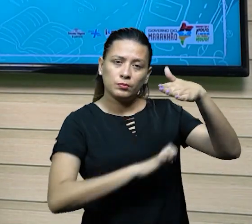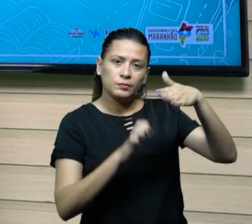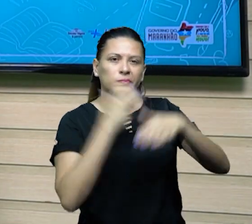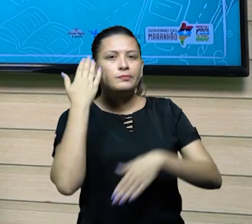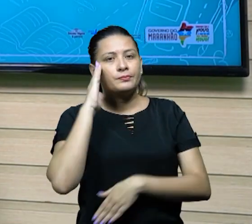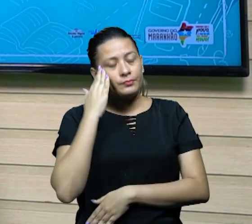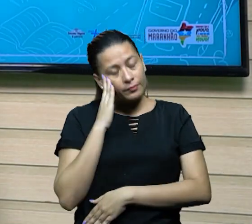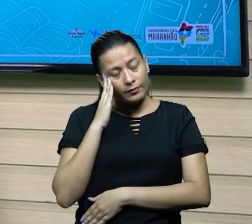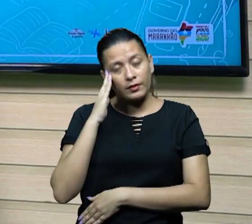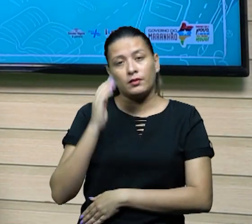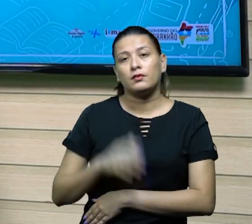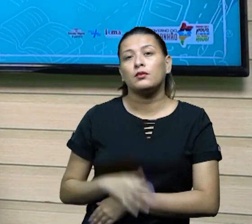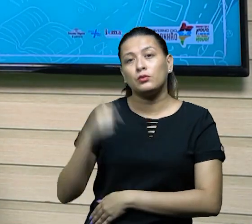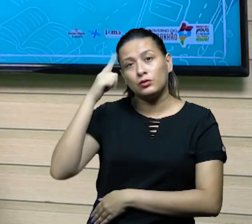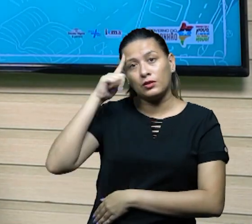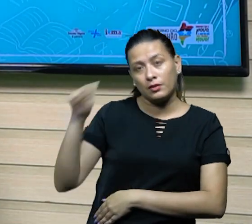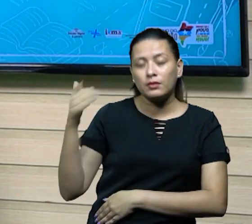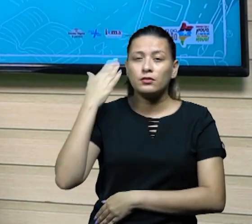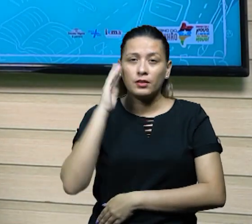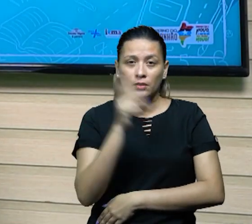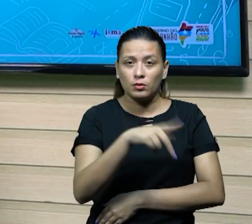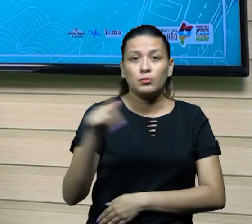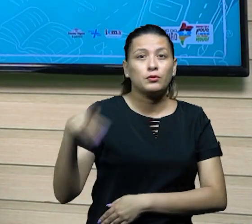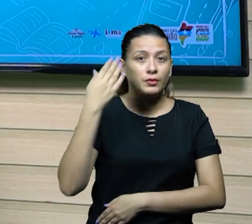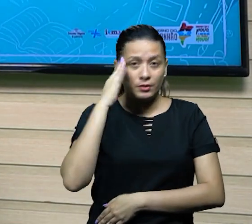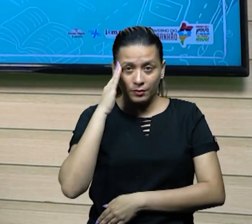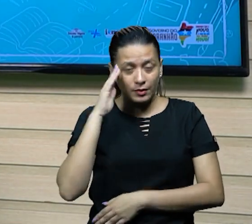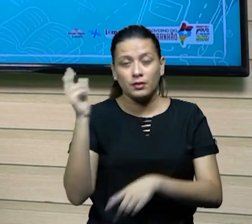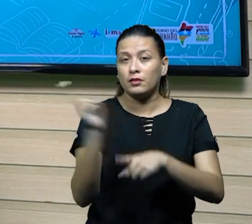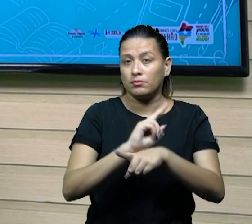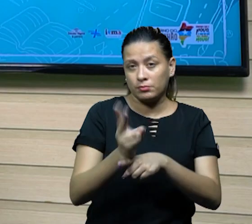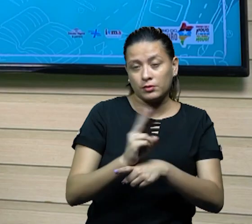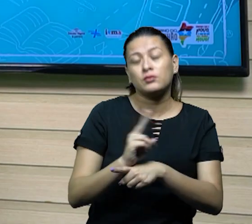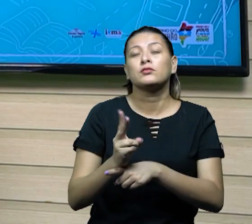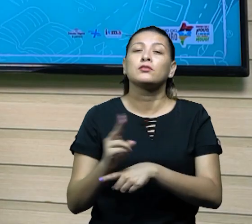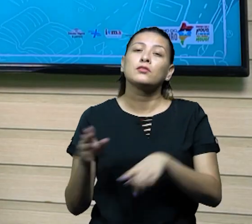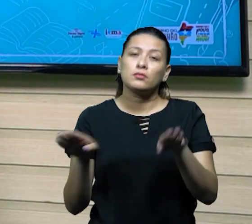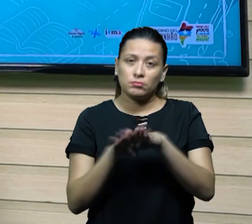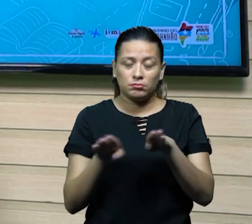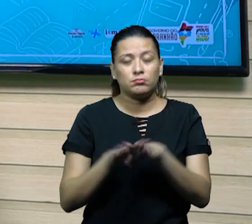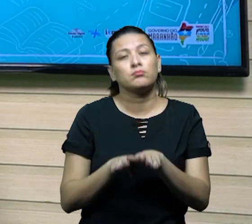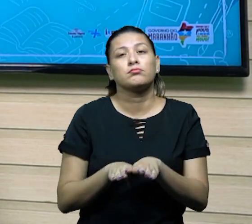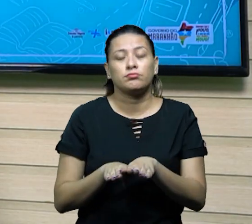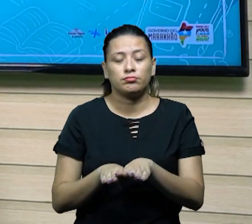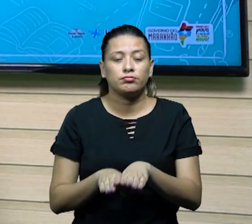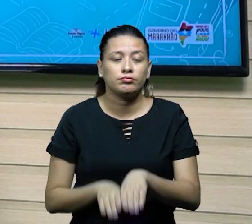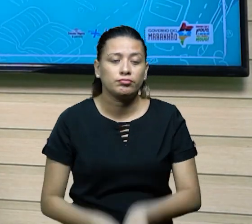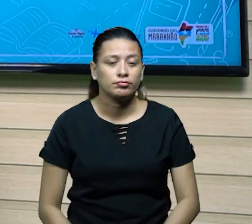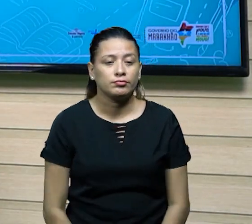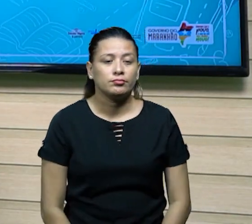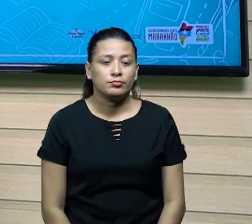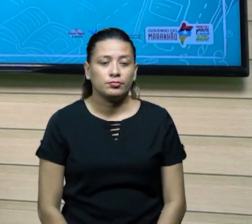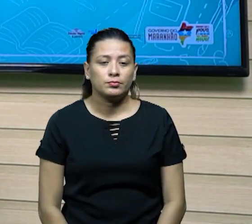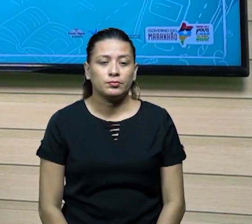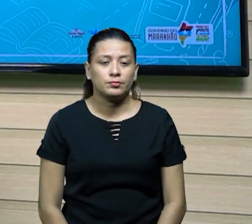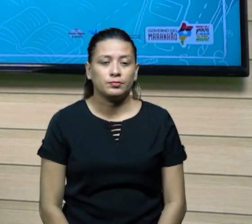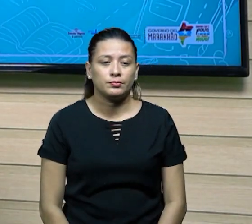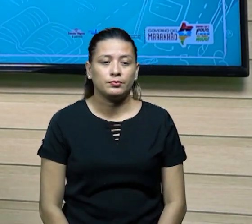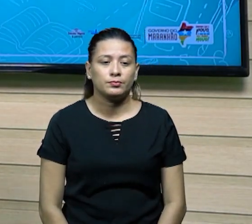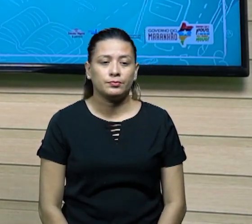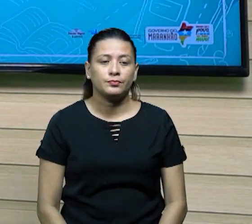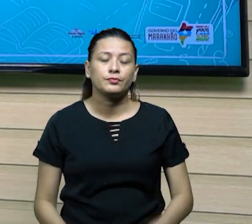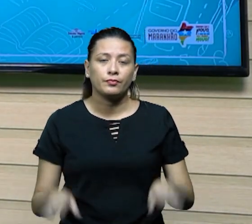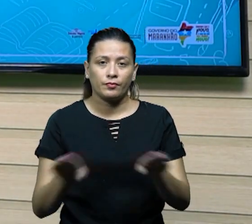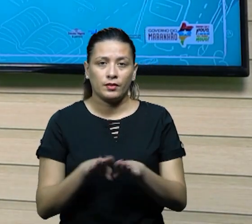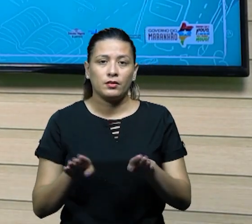essa cultura. Então, quando eu tenho a cultura do treinamento, do investimento, todo mundo na empresa lá vai entender isso. O gerente vai entender, o porteiro